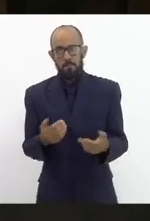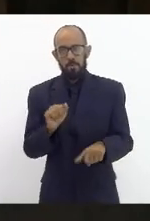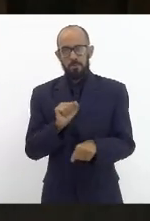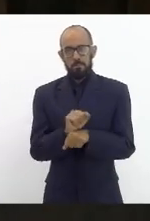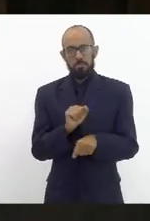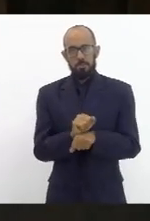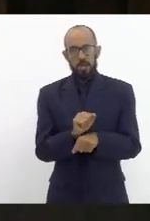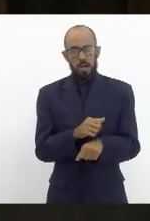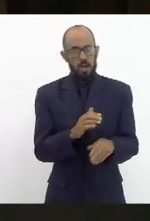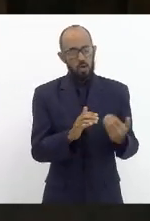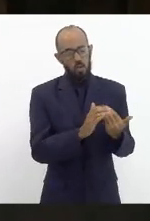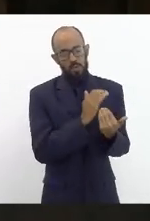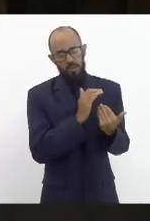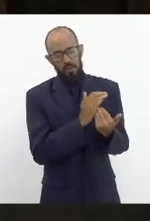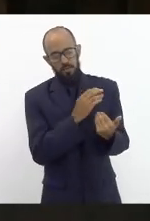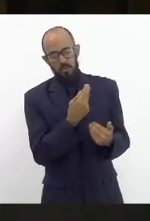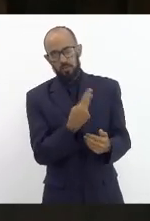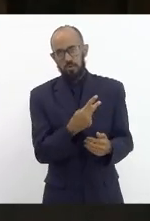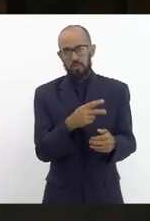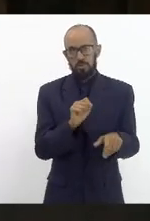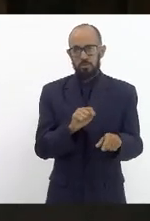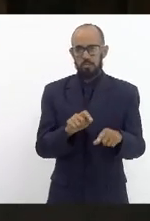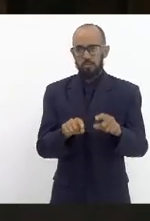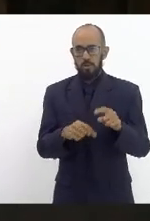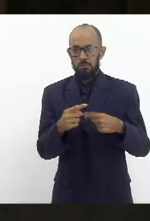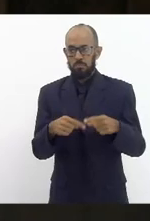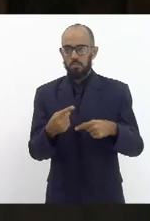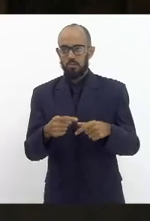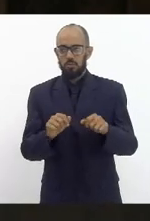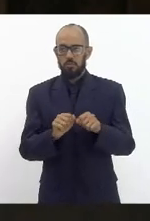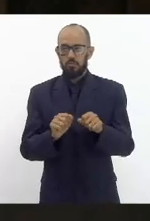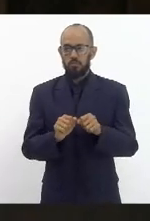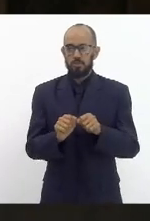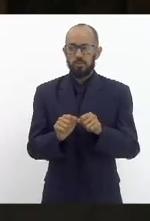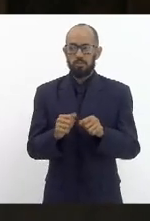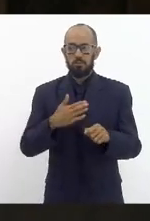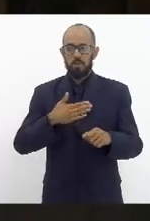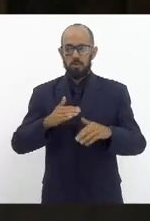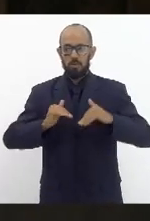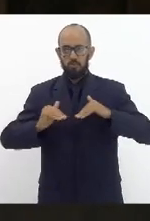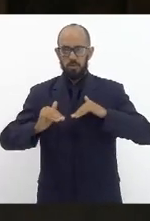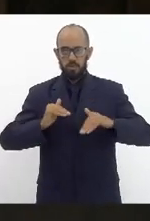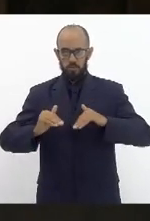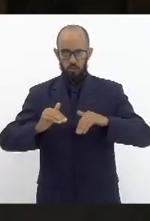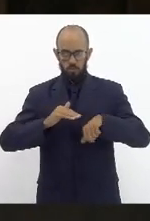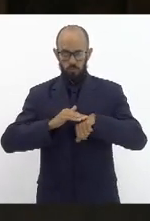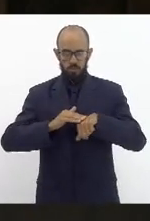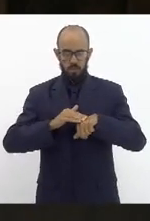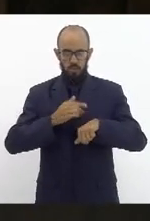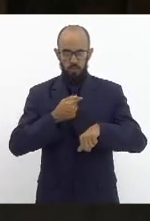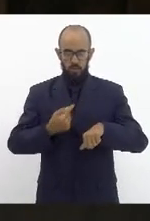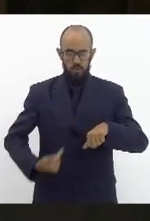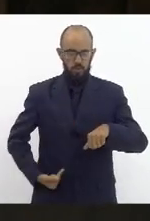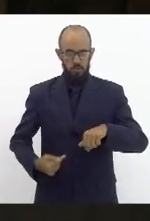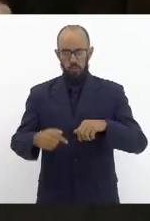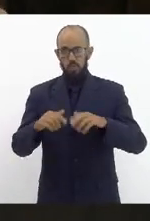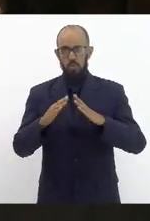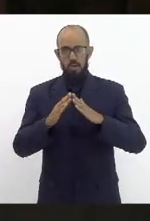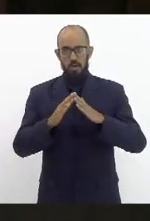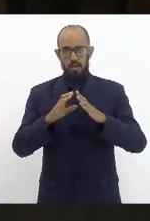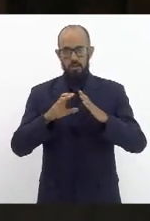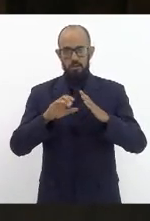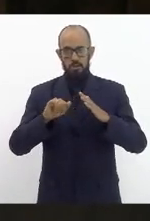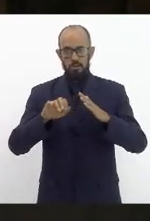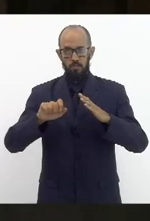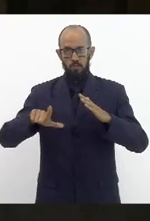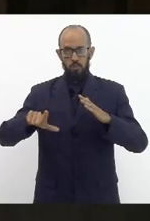orientação deles para, assim, me movimentar. Falar com o governador, falar com a Casa Civil, eu